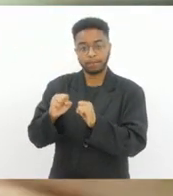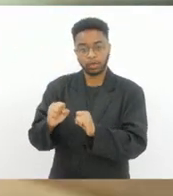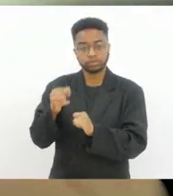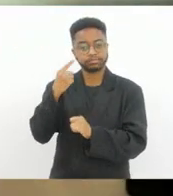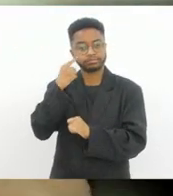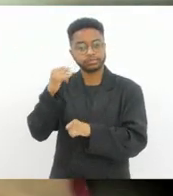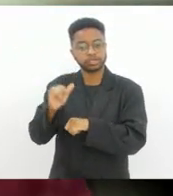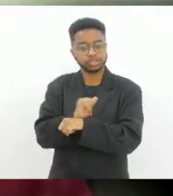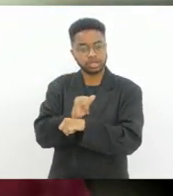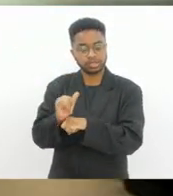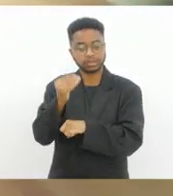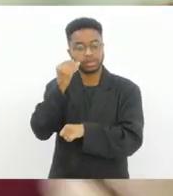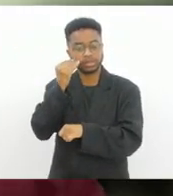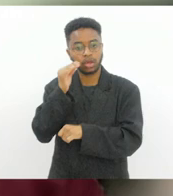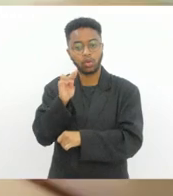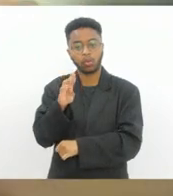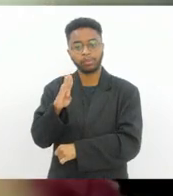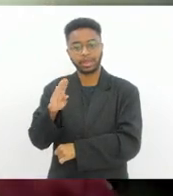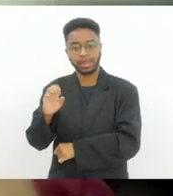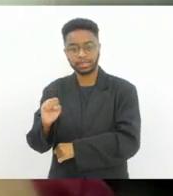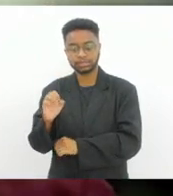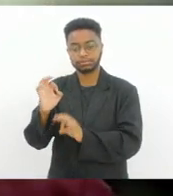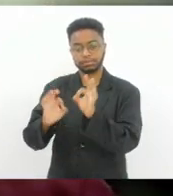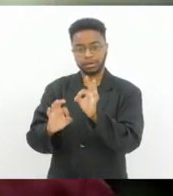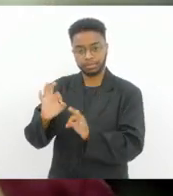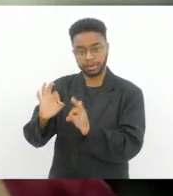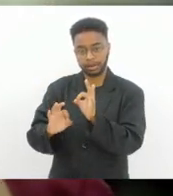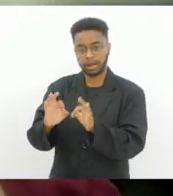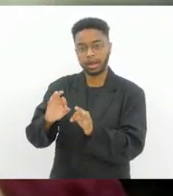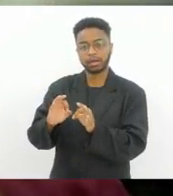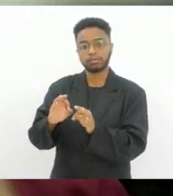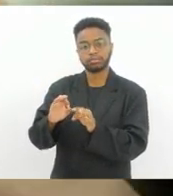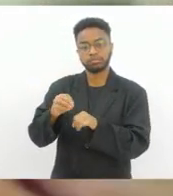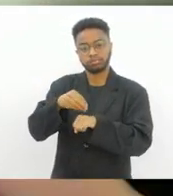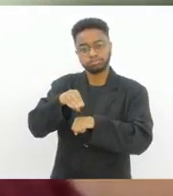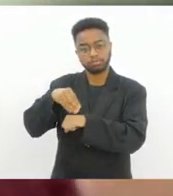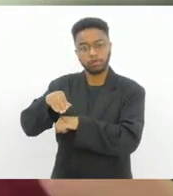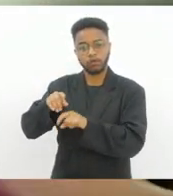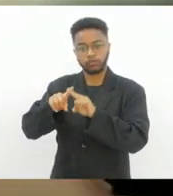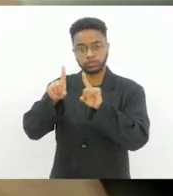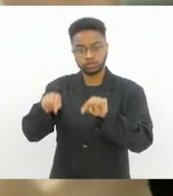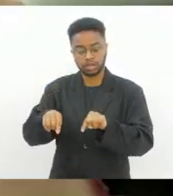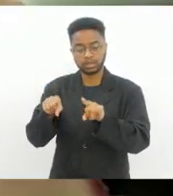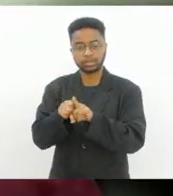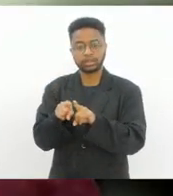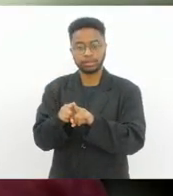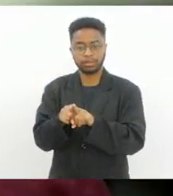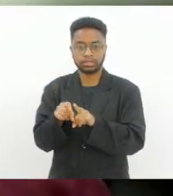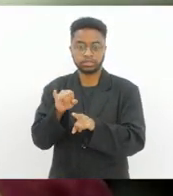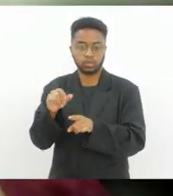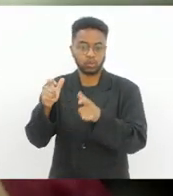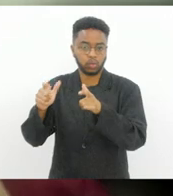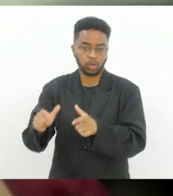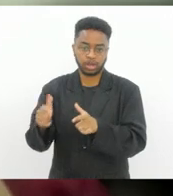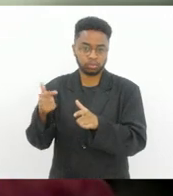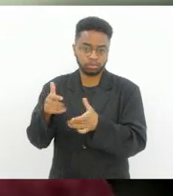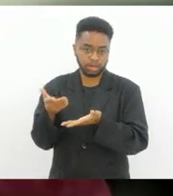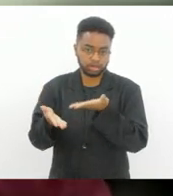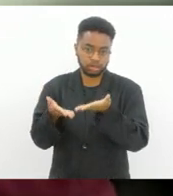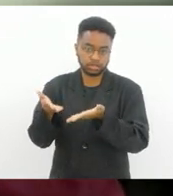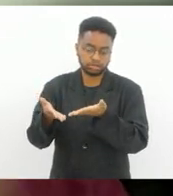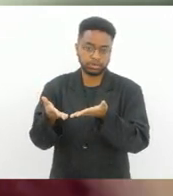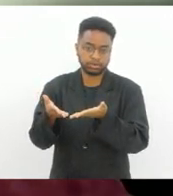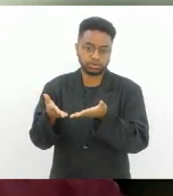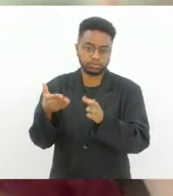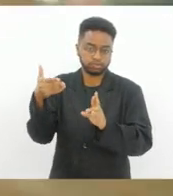não é o caso da atenção primária estar melhor preparada para acolher os casos, pelo menos nas regiões onde não tem o atendimento.